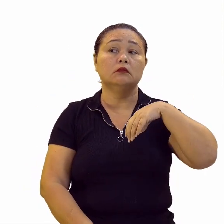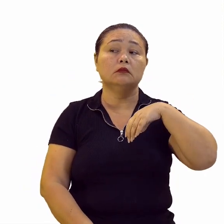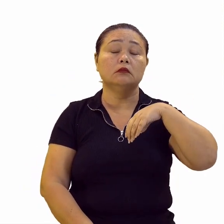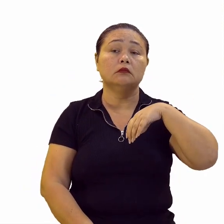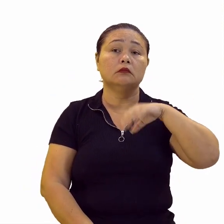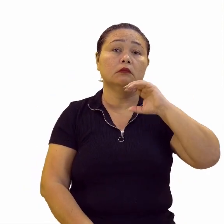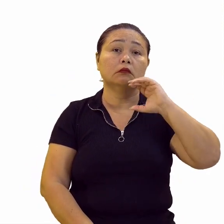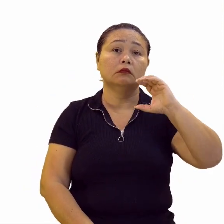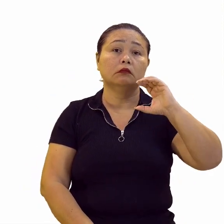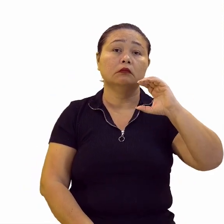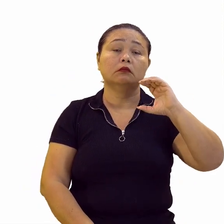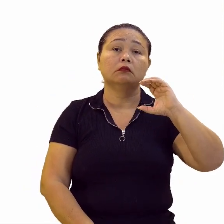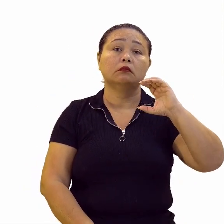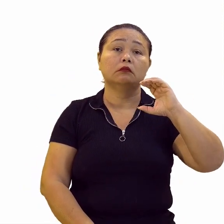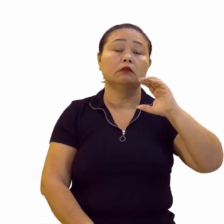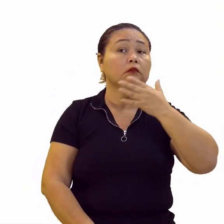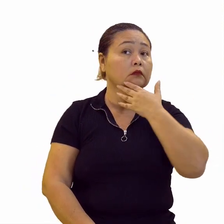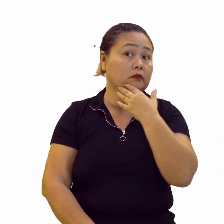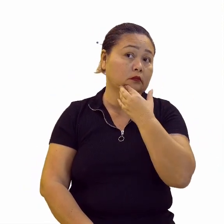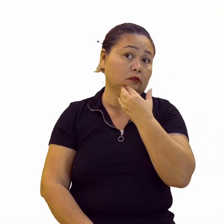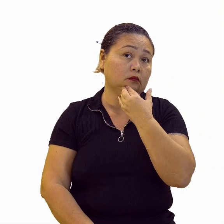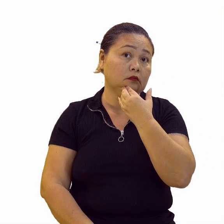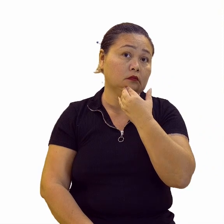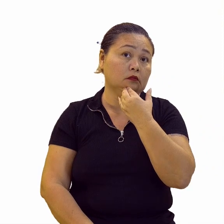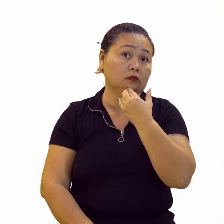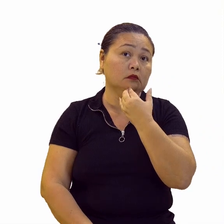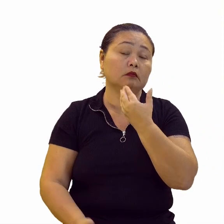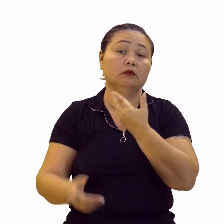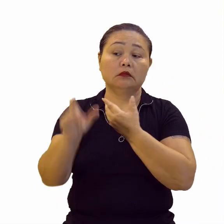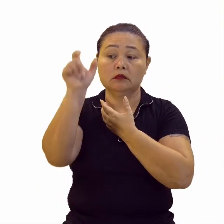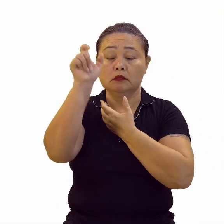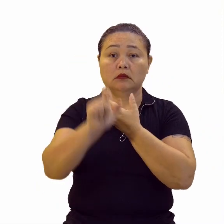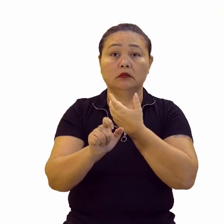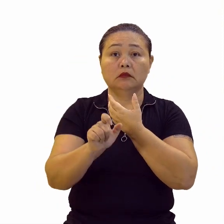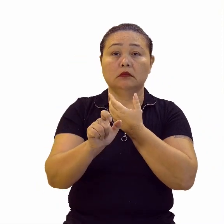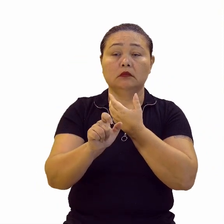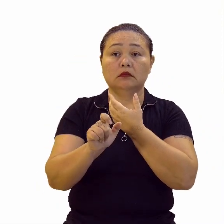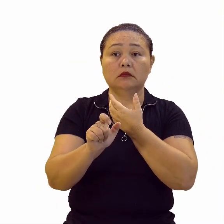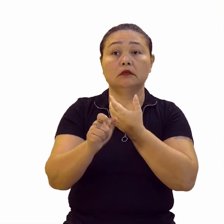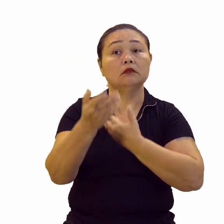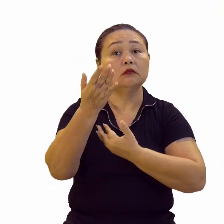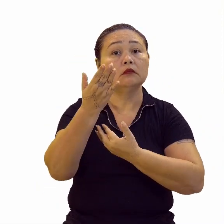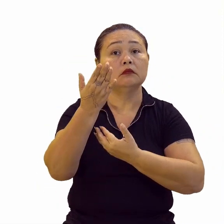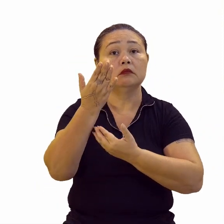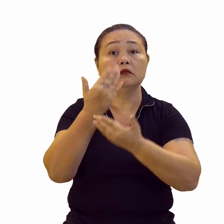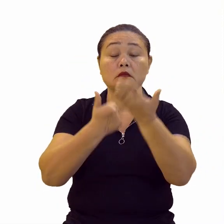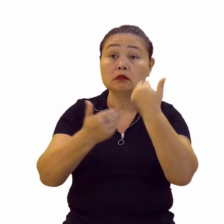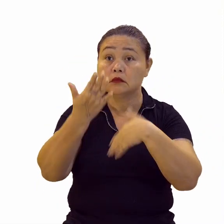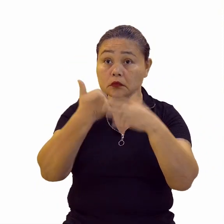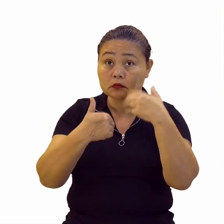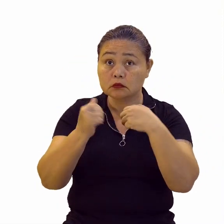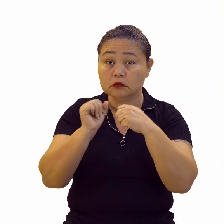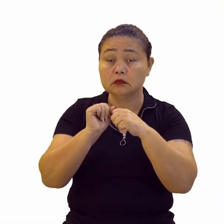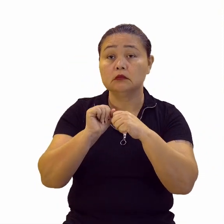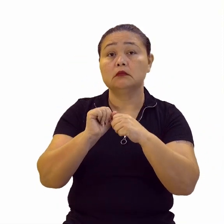Na terceira imagem, nós temos aí uma personagem que está com transtorno de compulsão